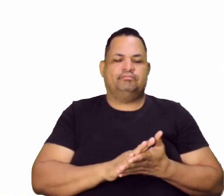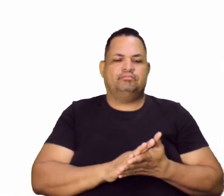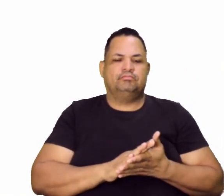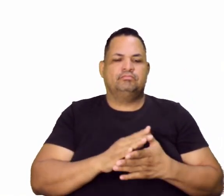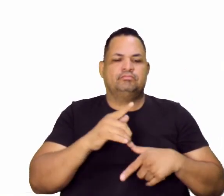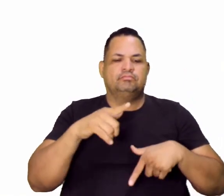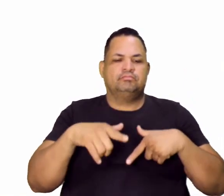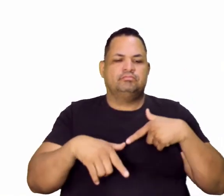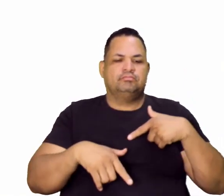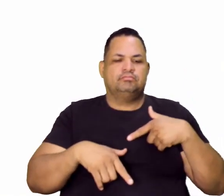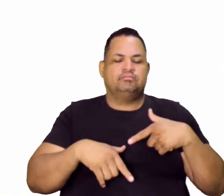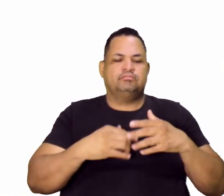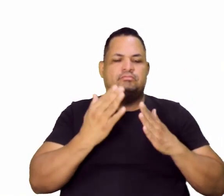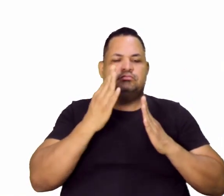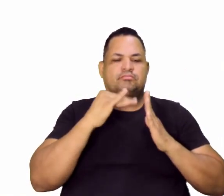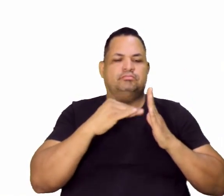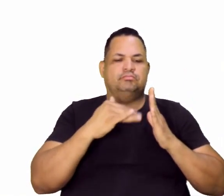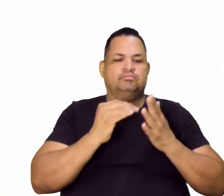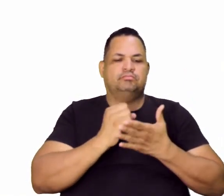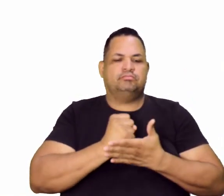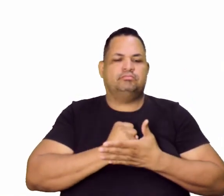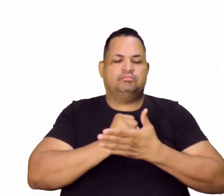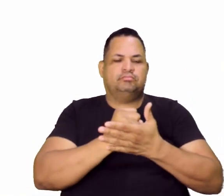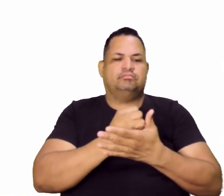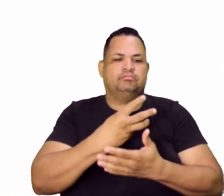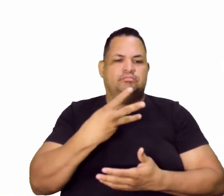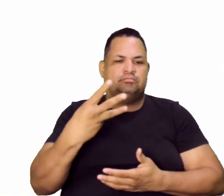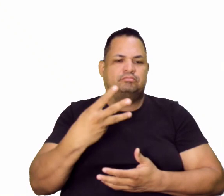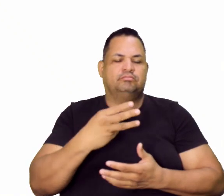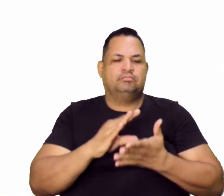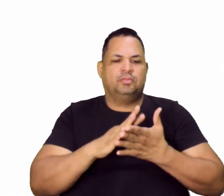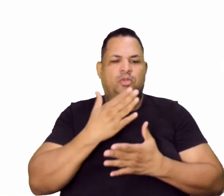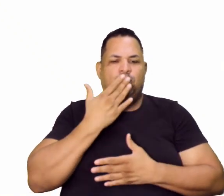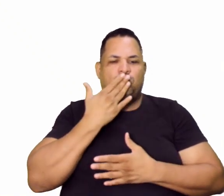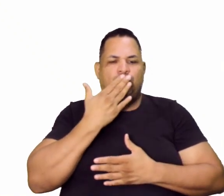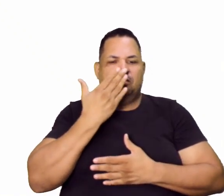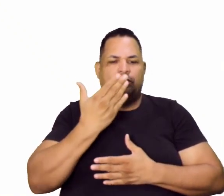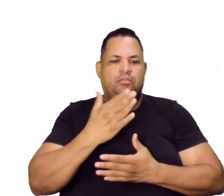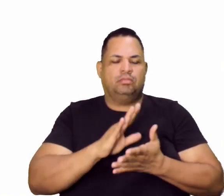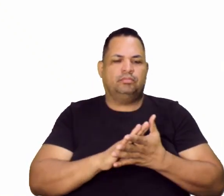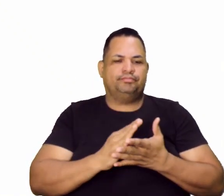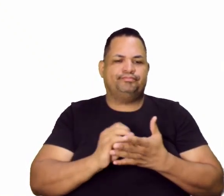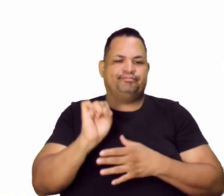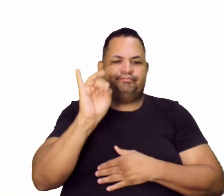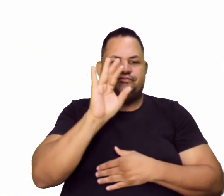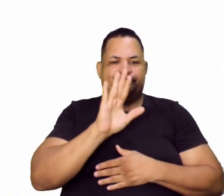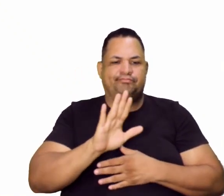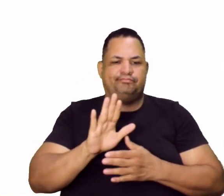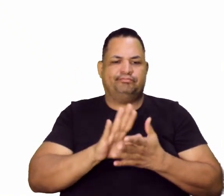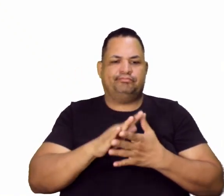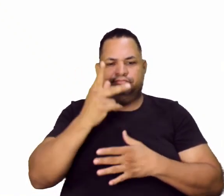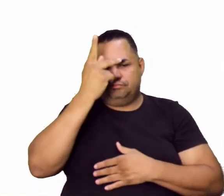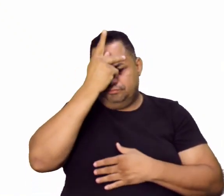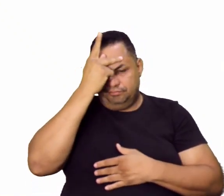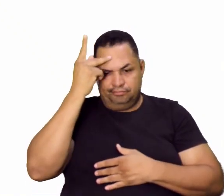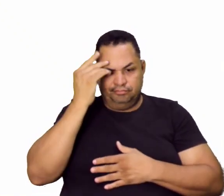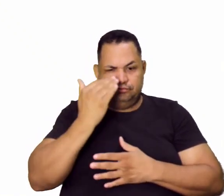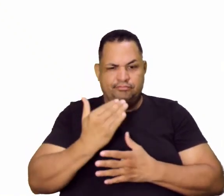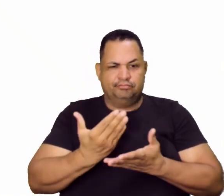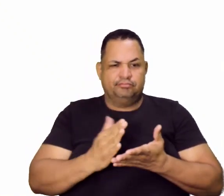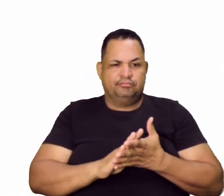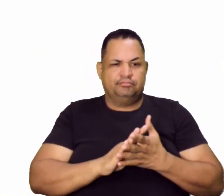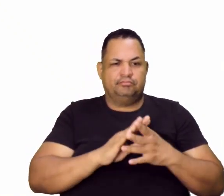assim bem básica, né? Só tem 3 cores, né? Assim, 3 figuras. Pessoas, ao